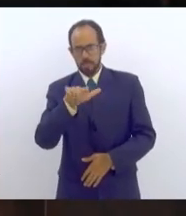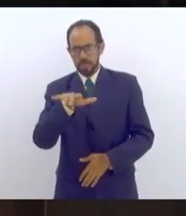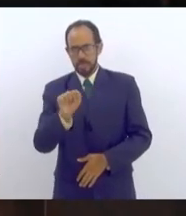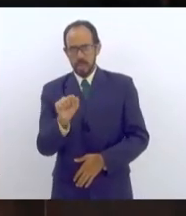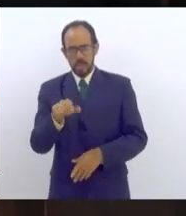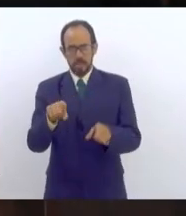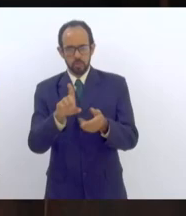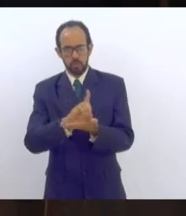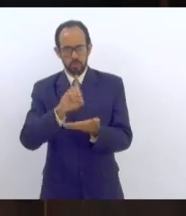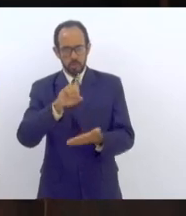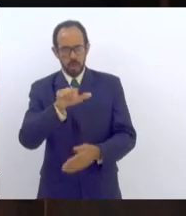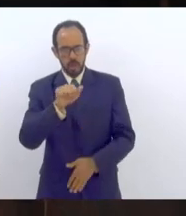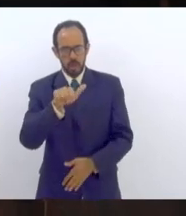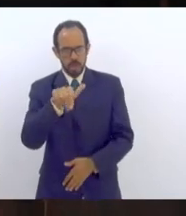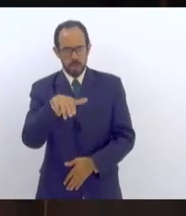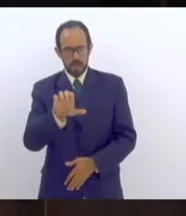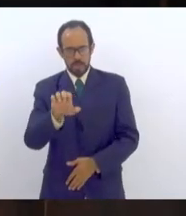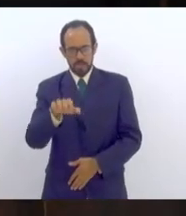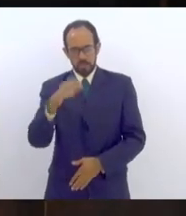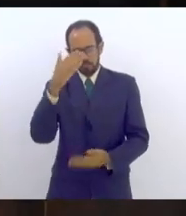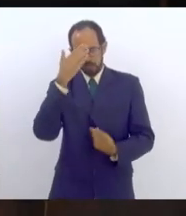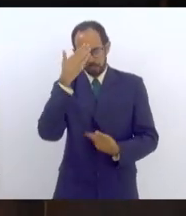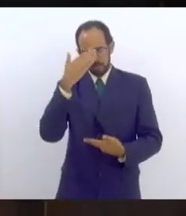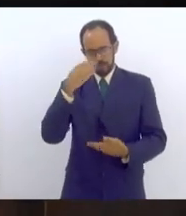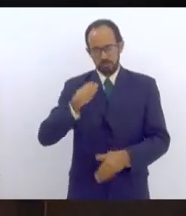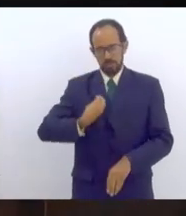Muito obrigado pela presença nessa tarde de hoje.